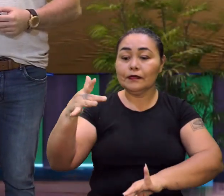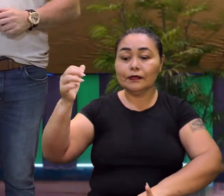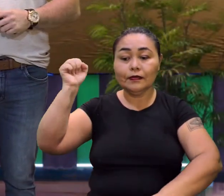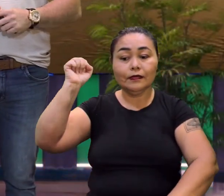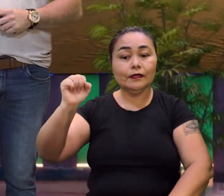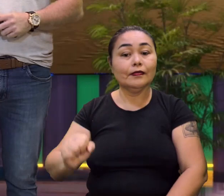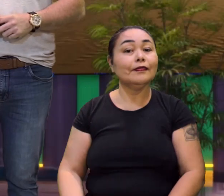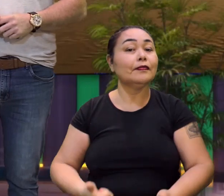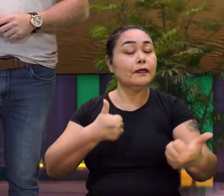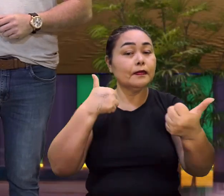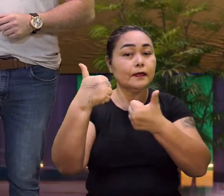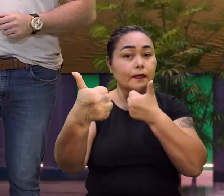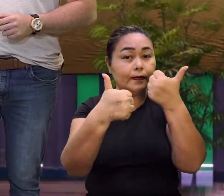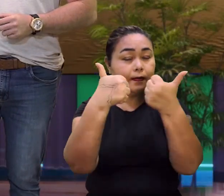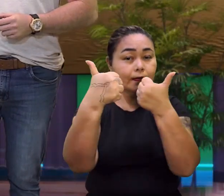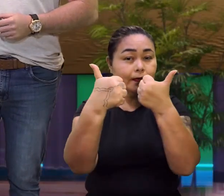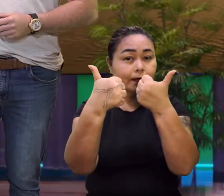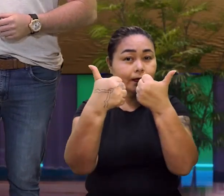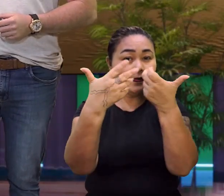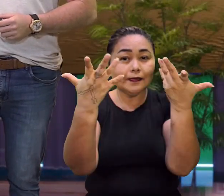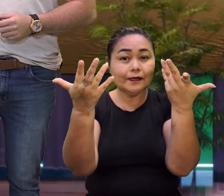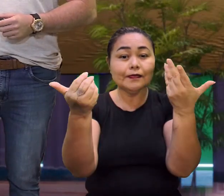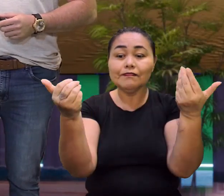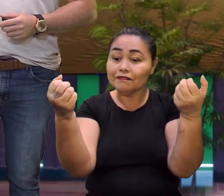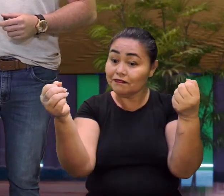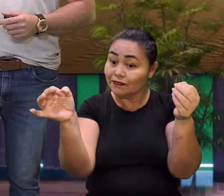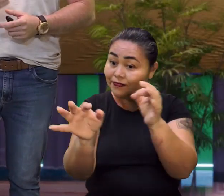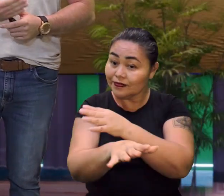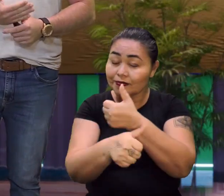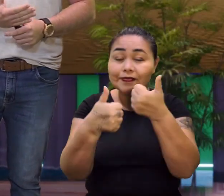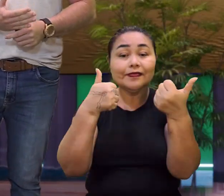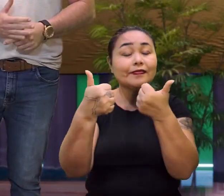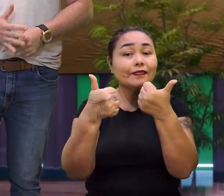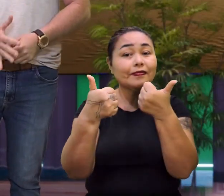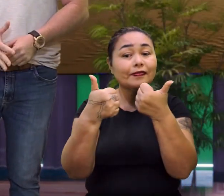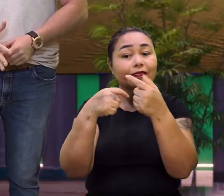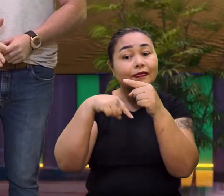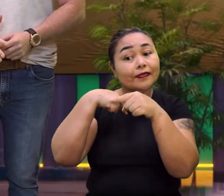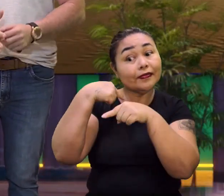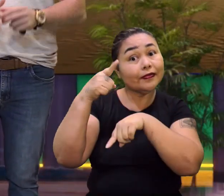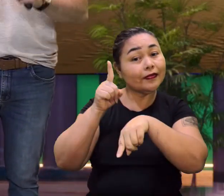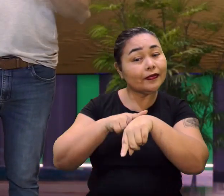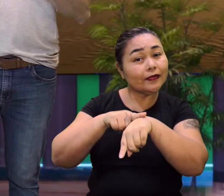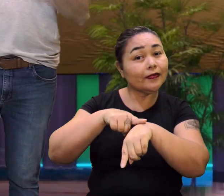Eldorado. Beleza? Fechou, professor Jorge? Fechou, meu amigo. Beleza. Então, aqui, a gente vai